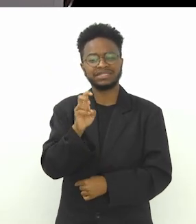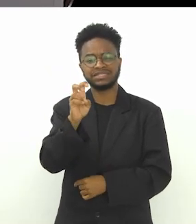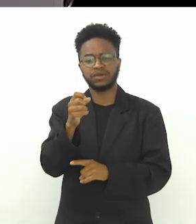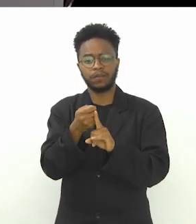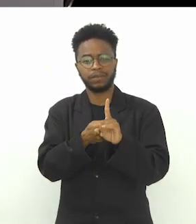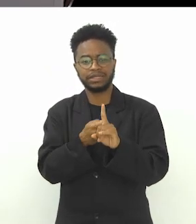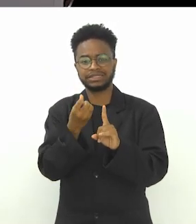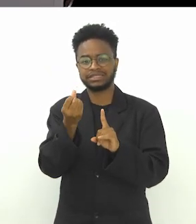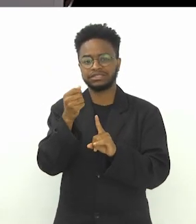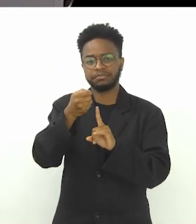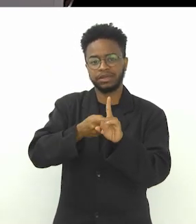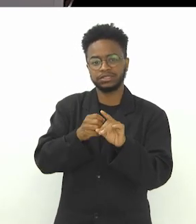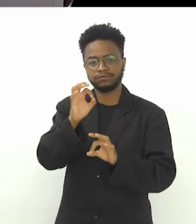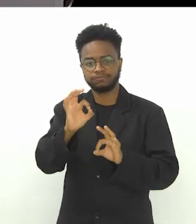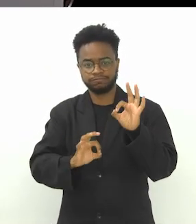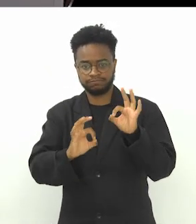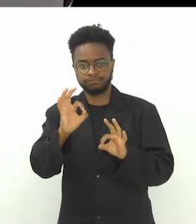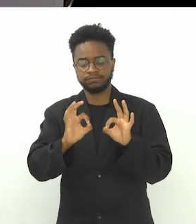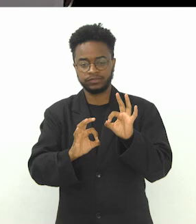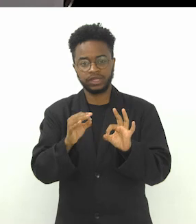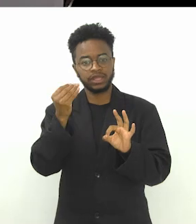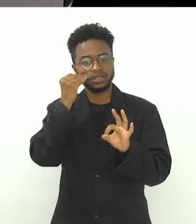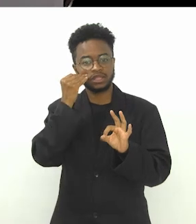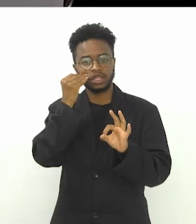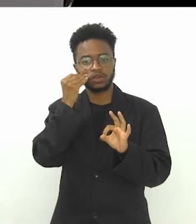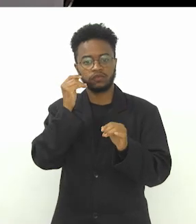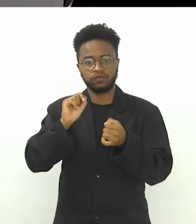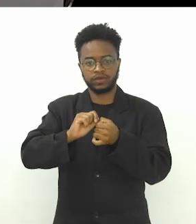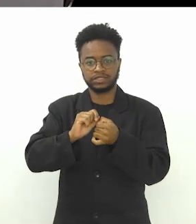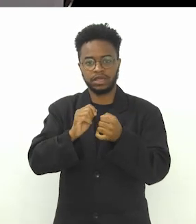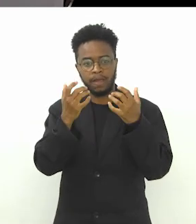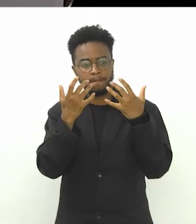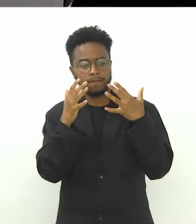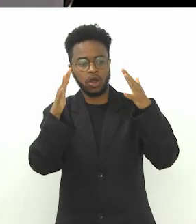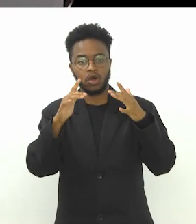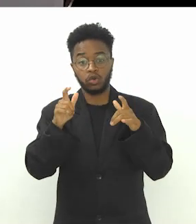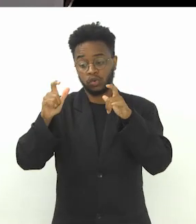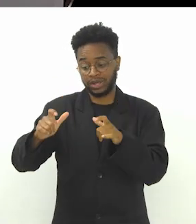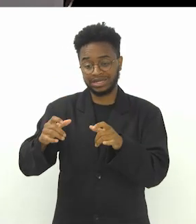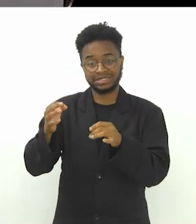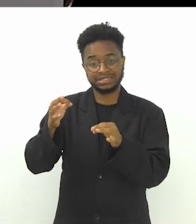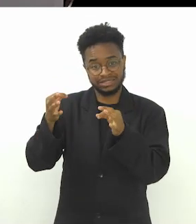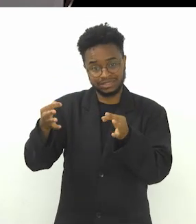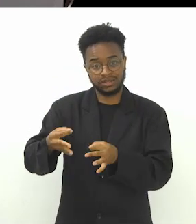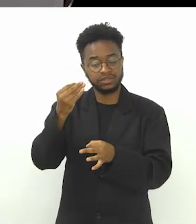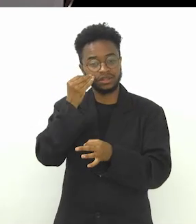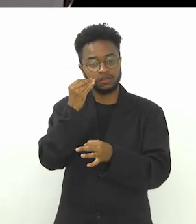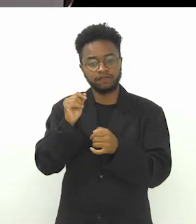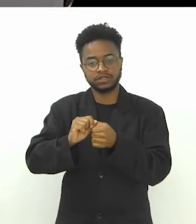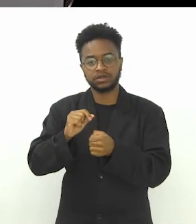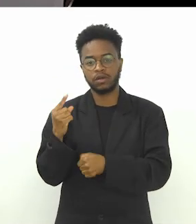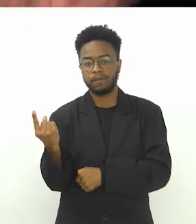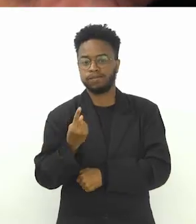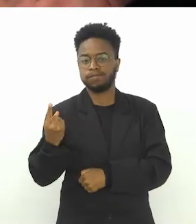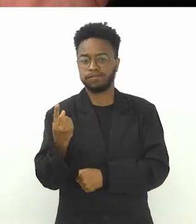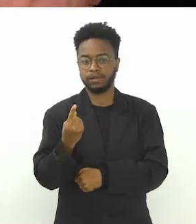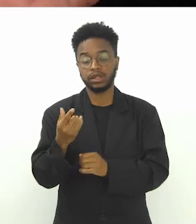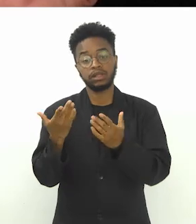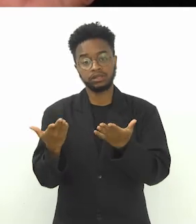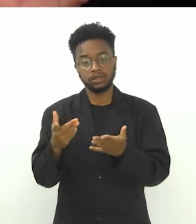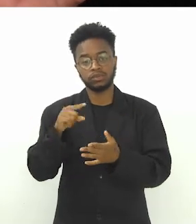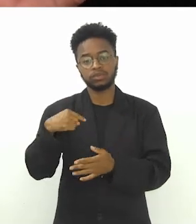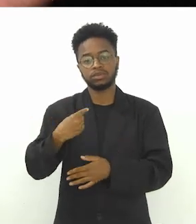5 a 6 meses desenvolvendo ele para chegar ao ângulo certo para fazer roda-moinho. Aí, por fim,